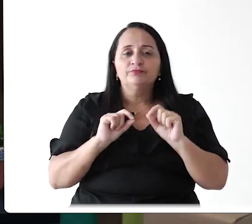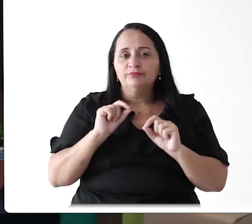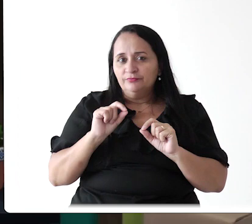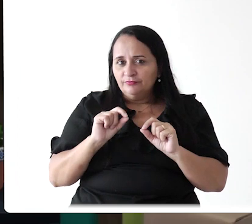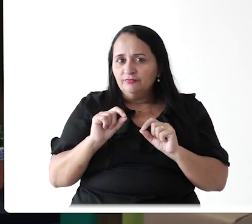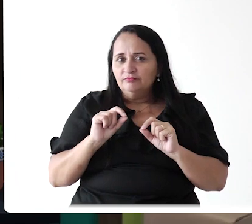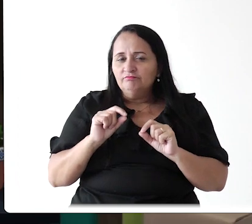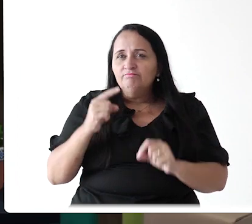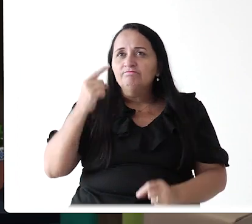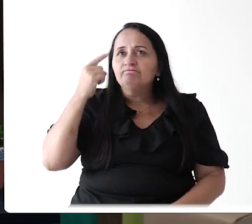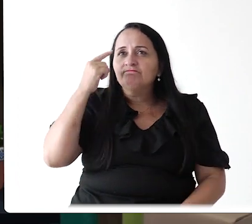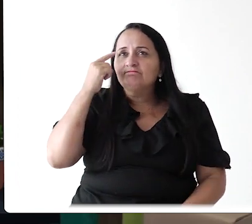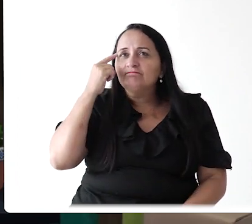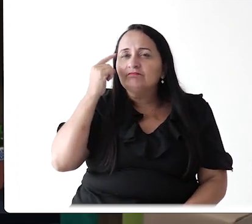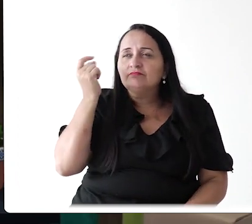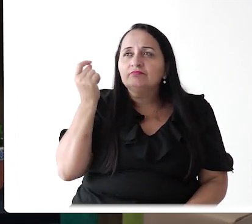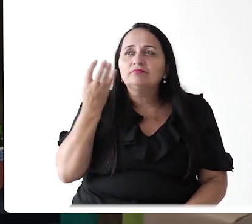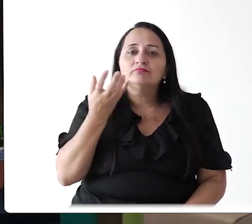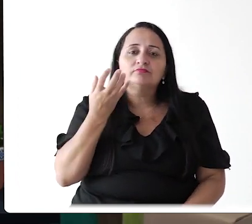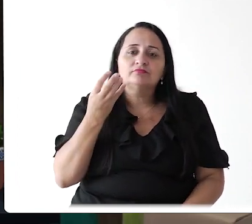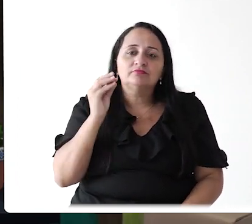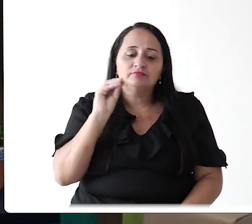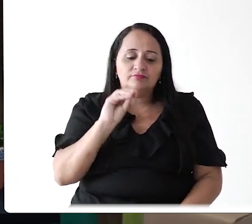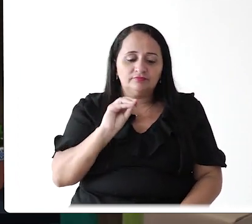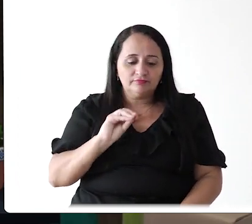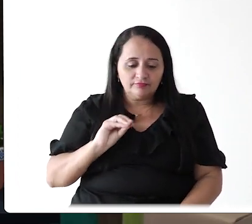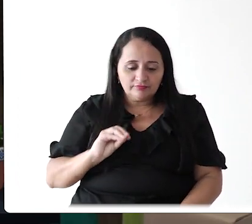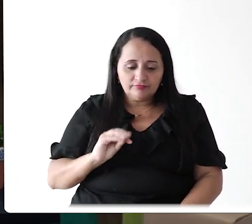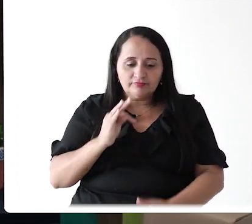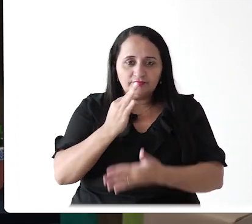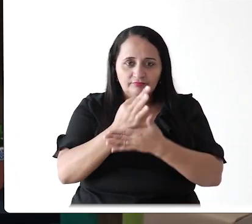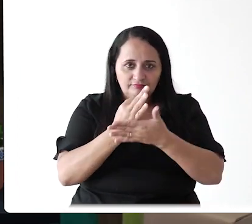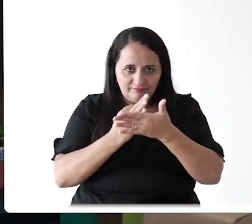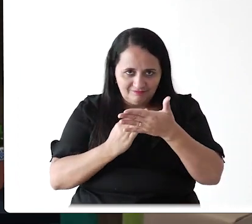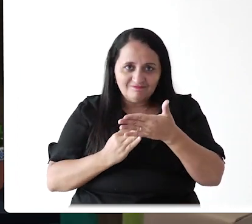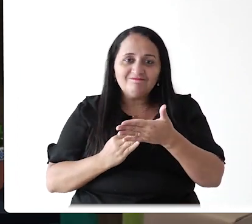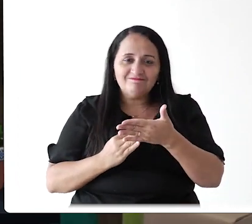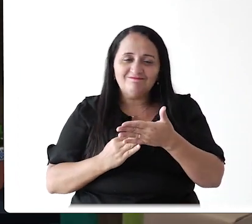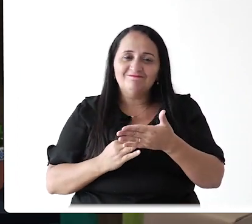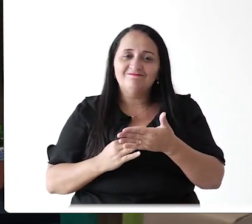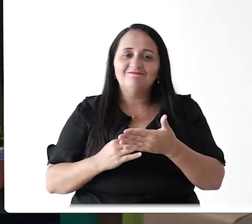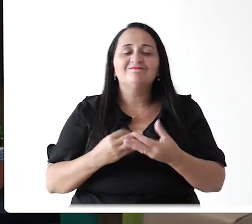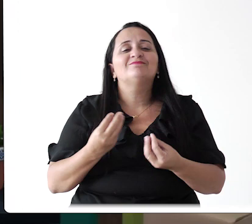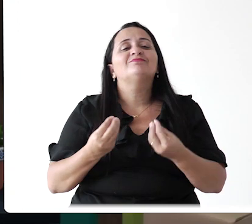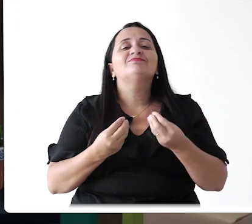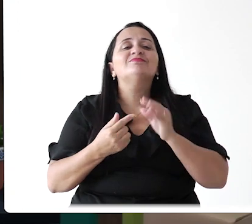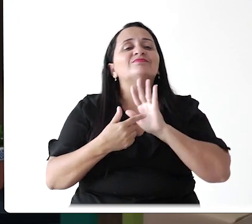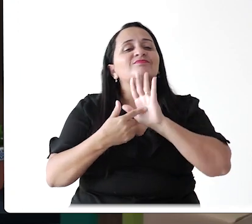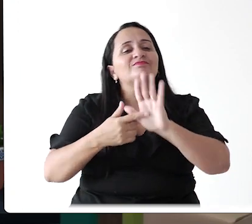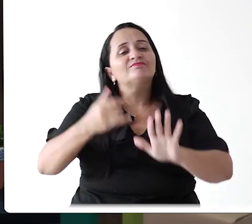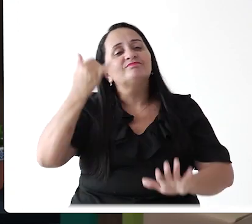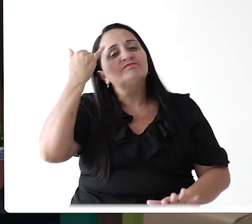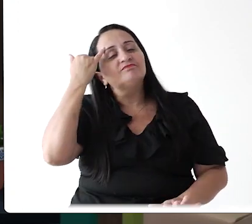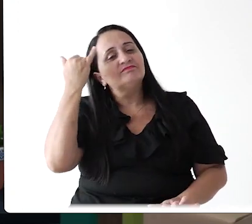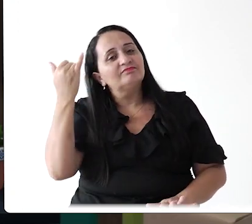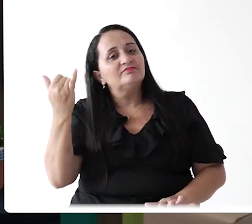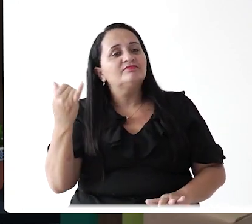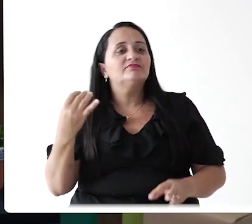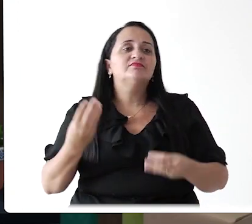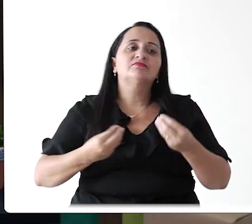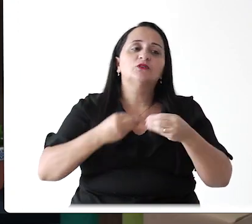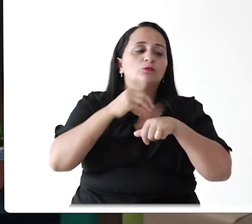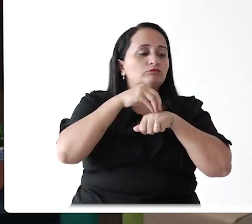realmente pensamos ou queremos expressar com as nossas ideias e transmitir